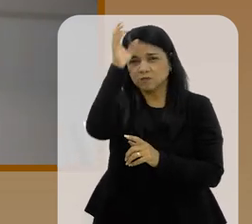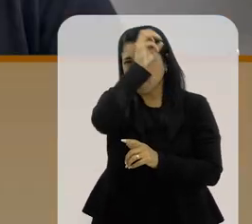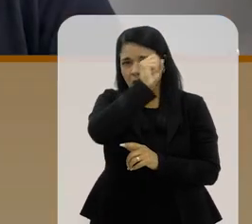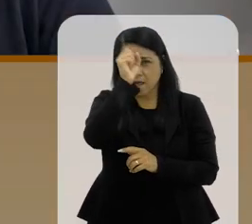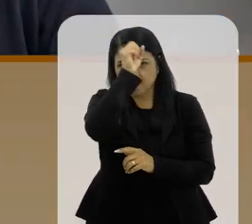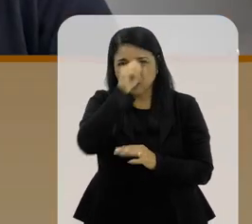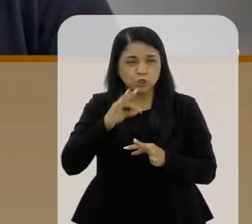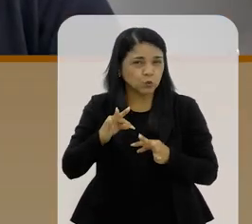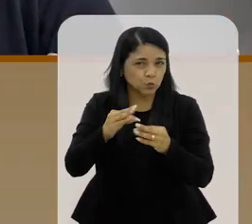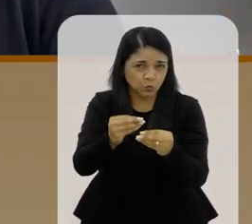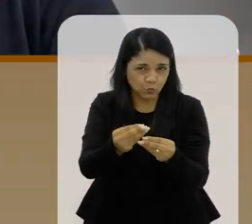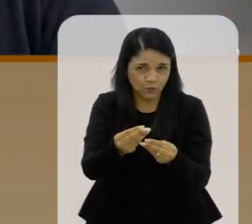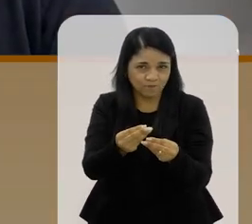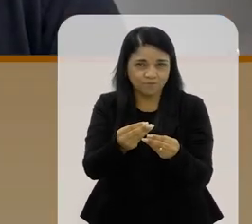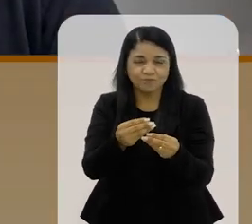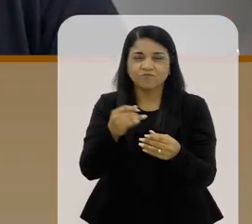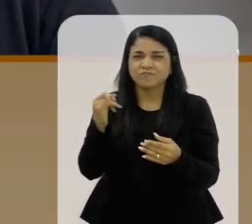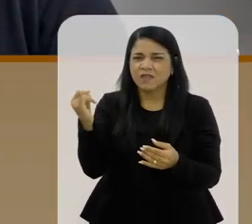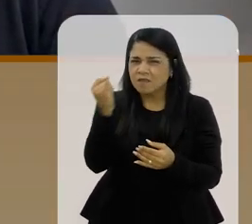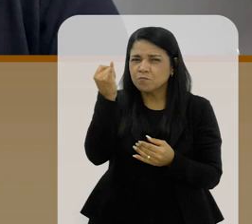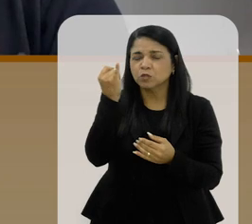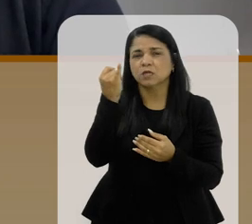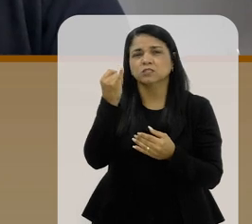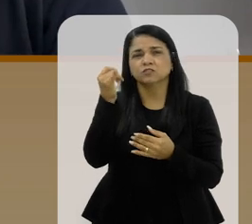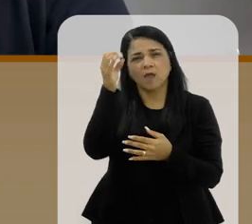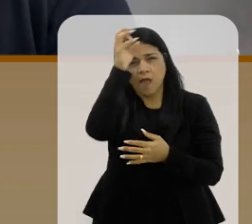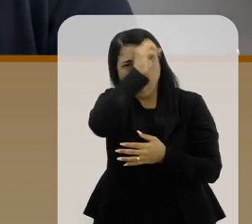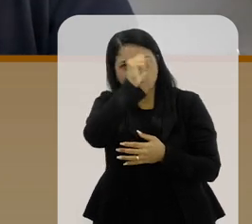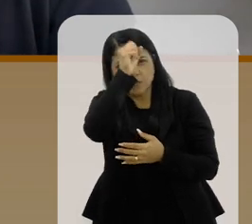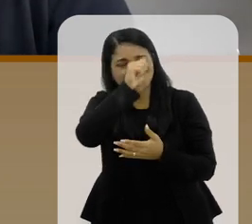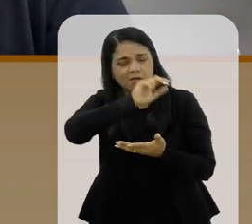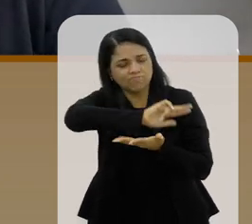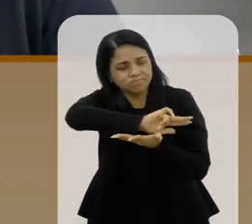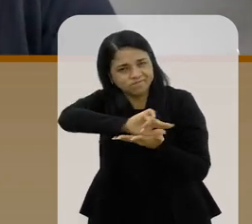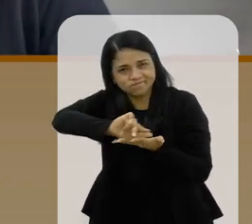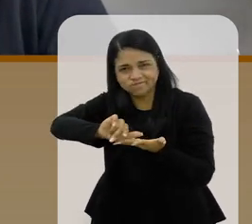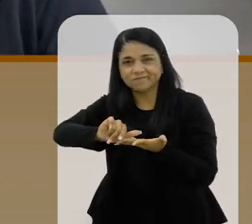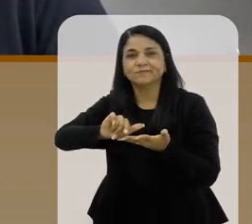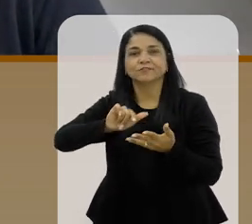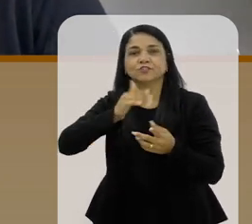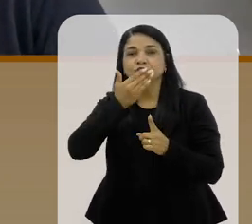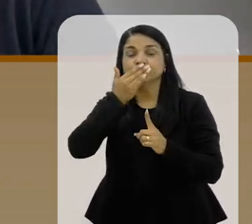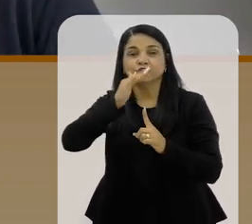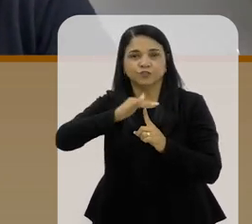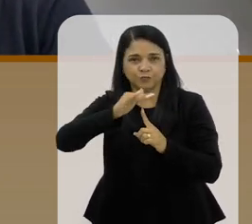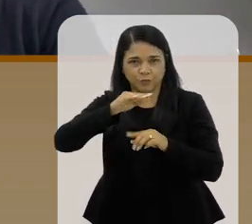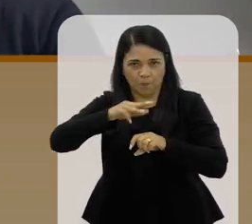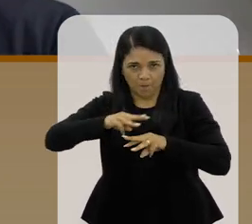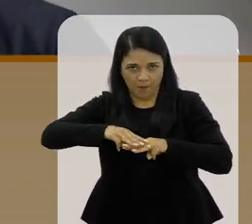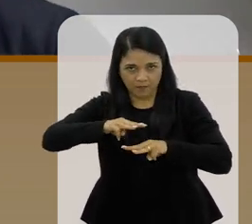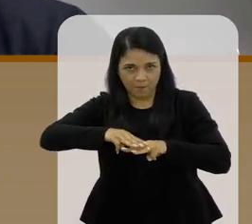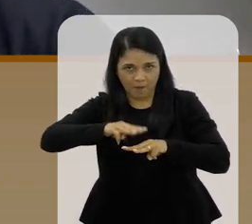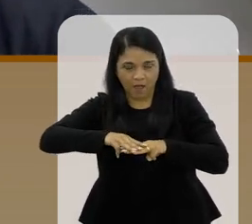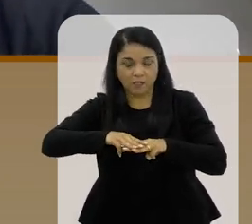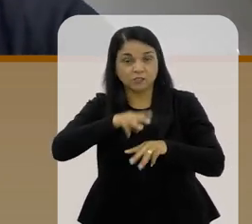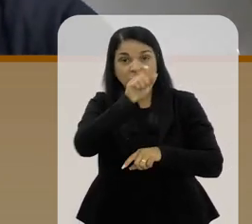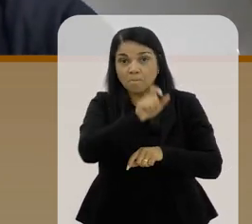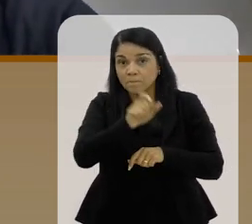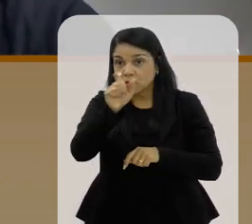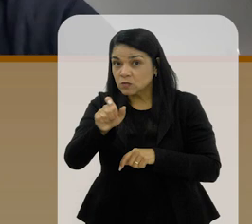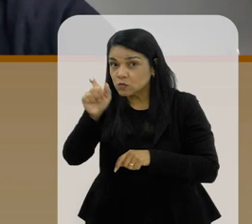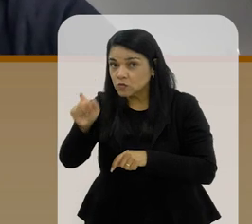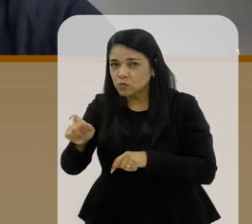naturalmente, tudo que eu aprendi no IMPA, mas é importante trazer mais coisas também. Esse contato com o